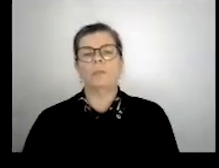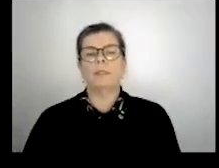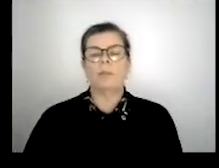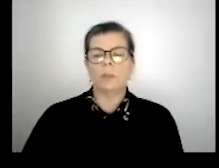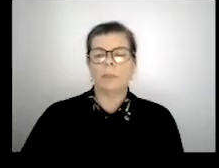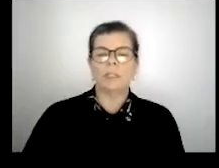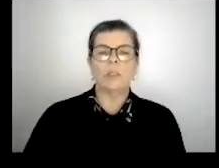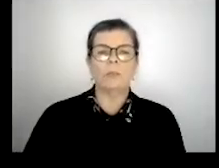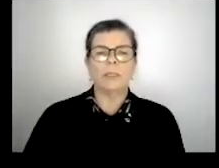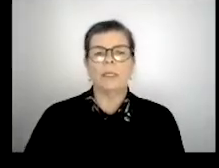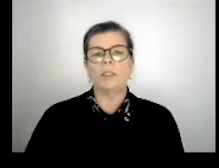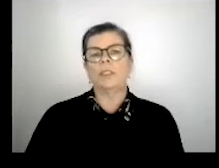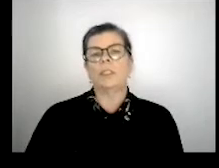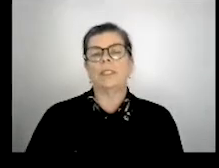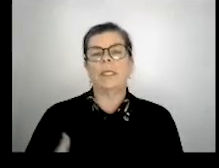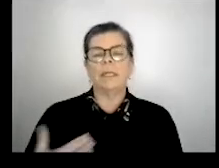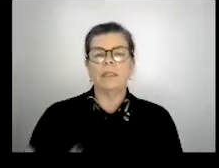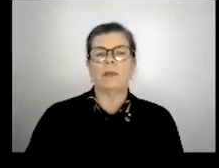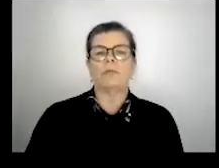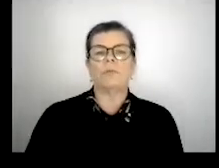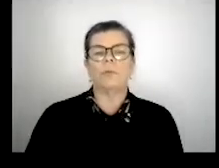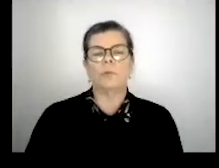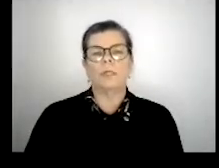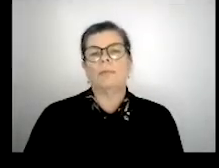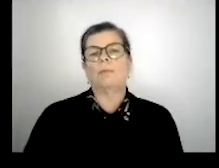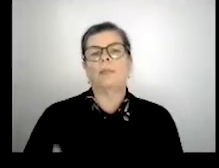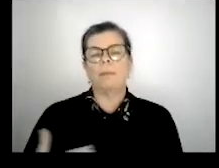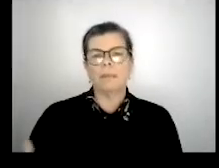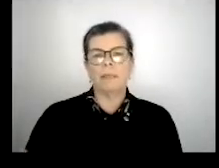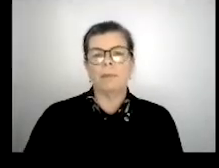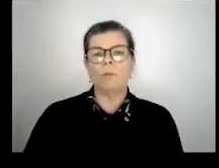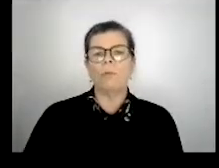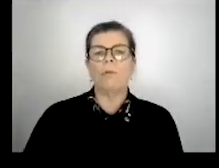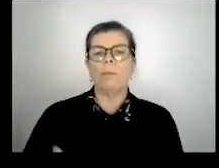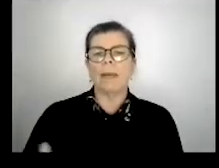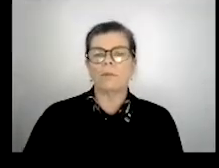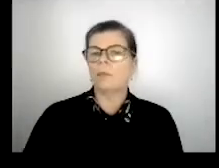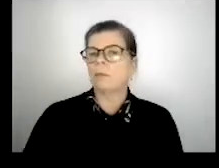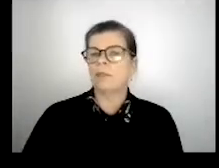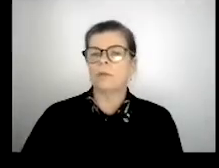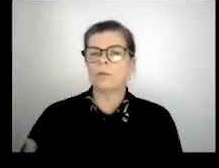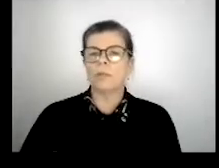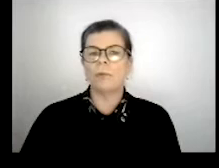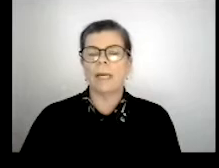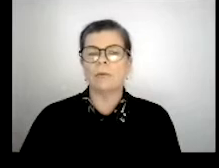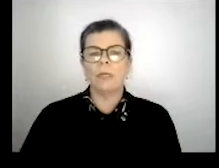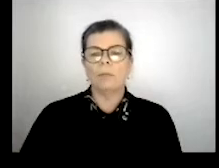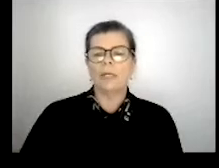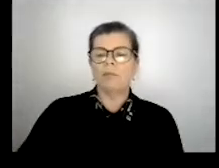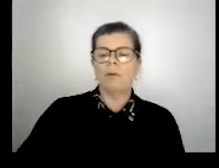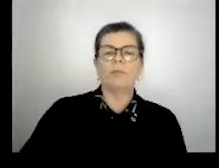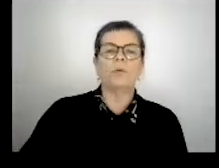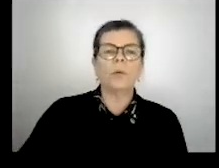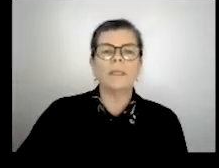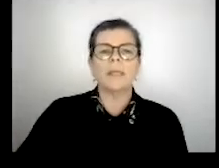de múltiplas vítimas. É importante a gente entender esse macrofluxo para poder perceber o quão complexo também vai ser o nosso simulado, porque